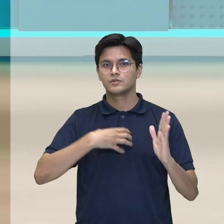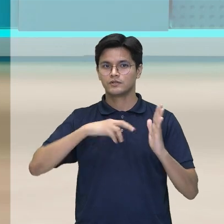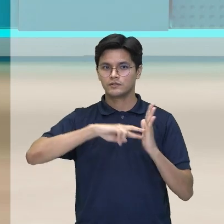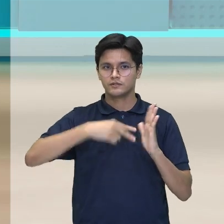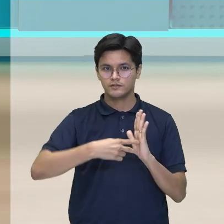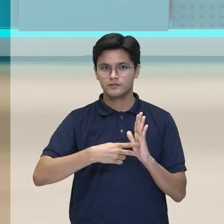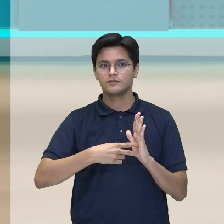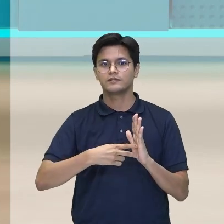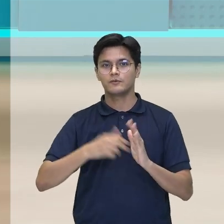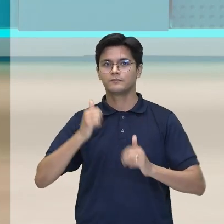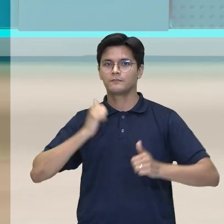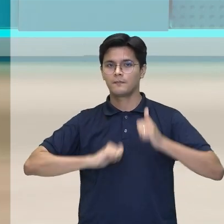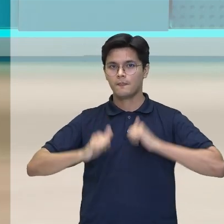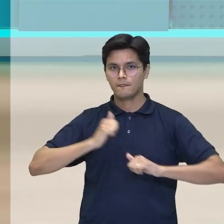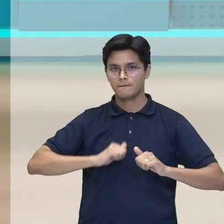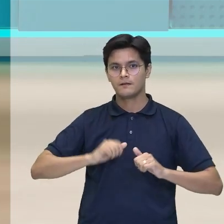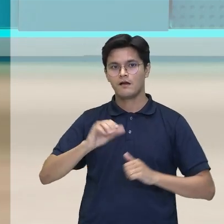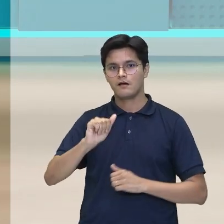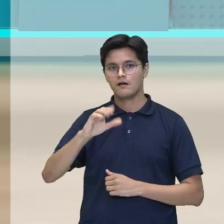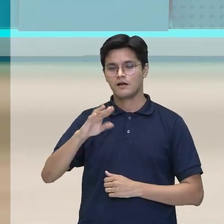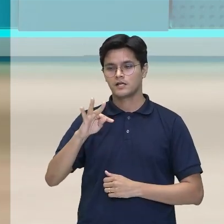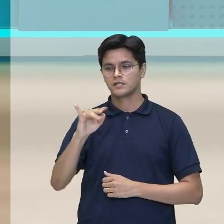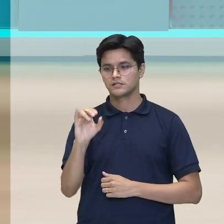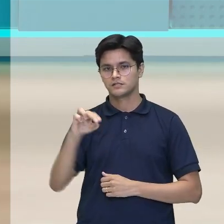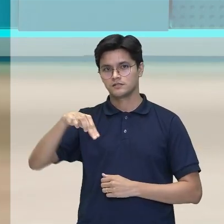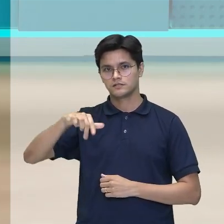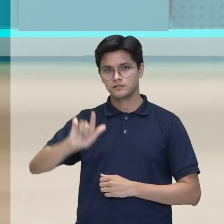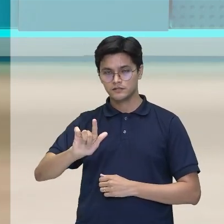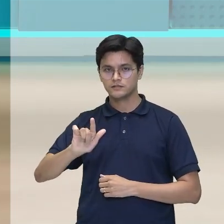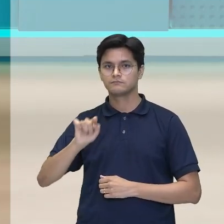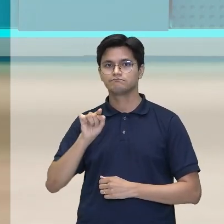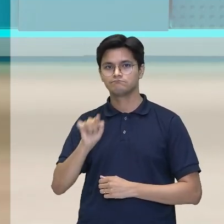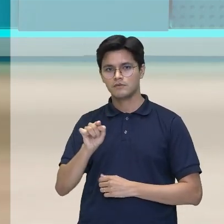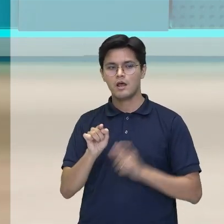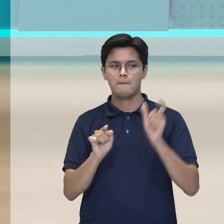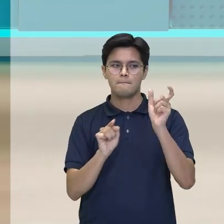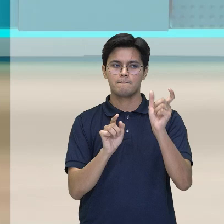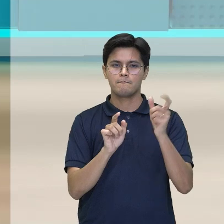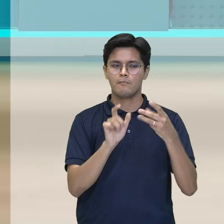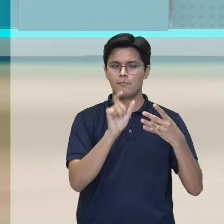acting e as seguintes palavras se relacionam a ela.